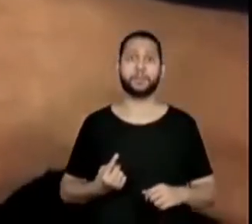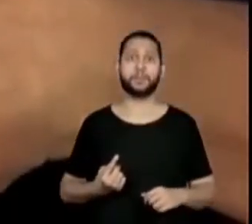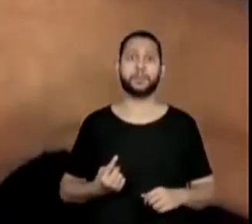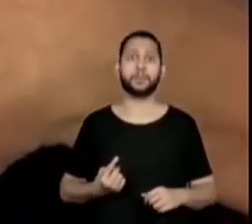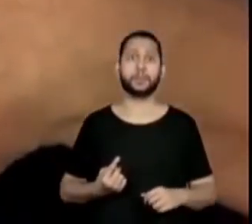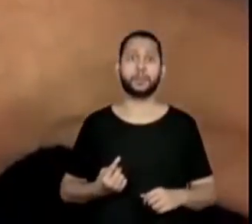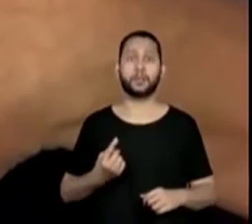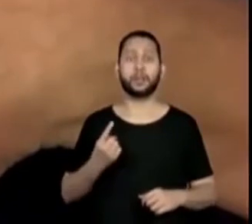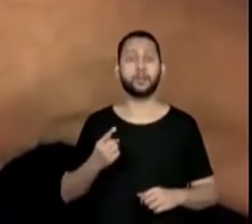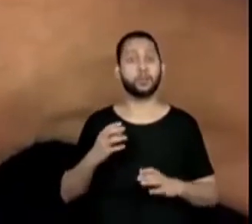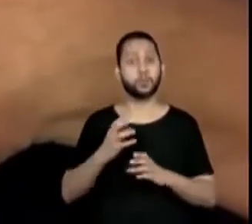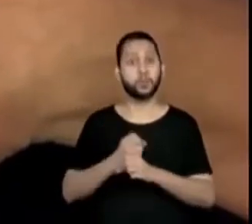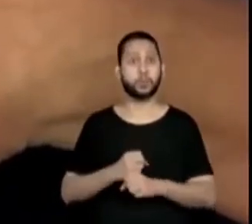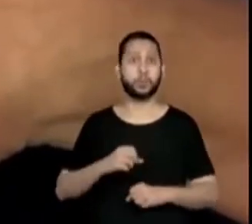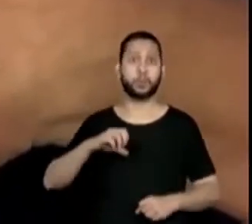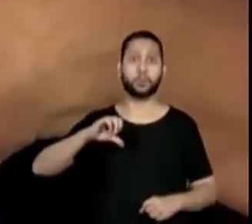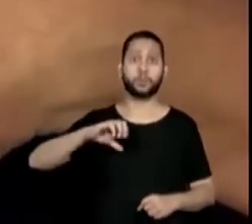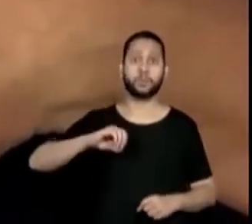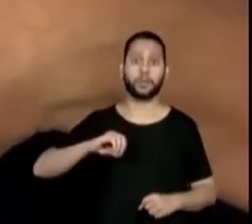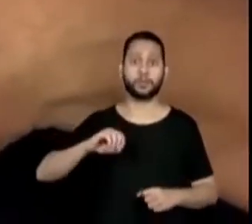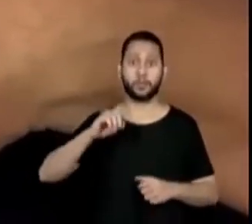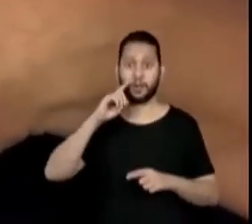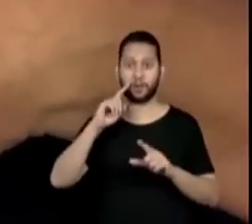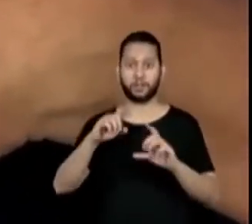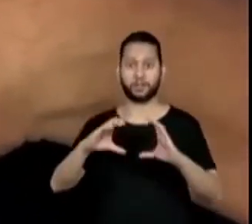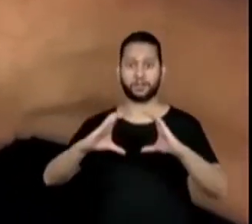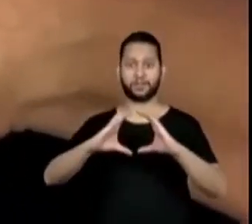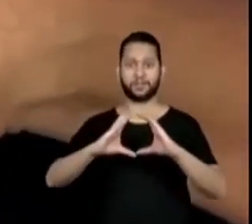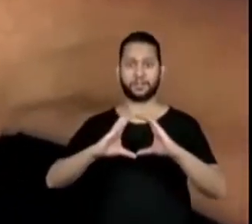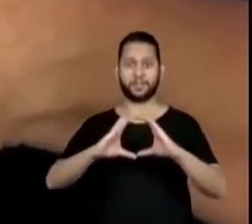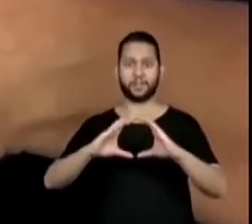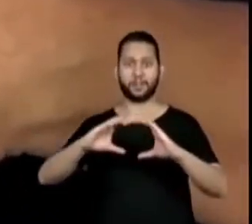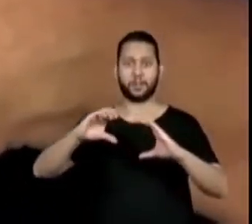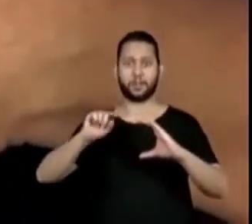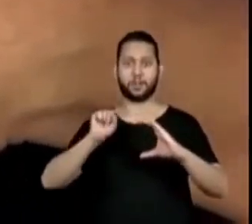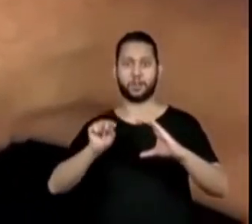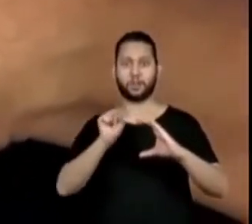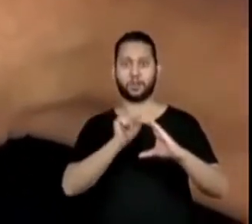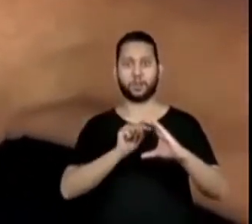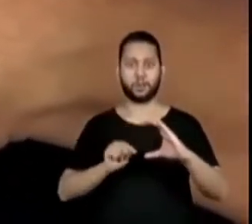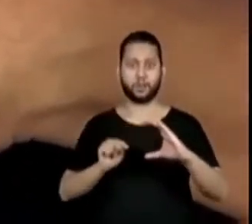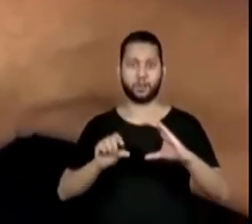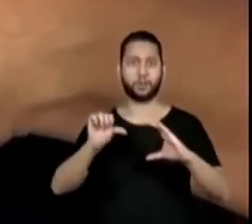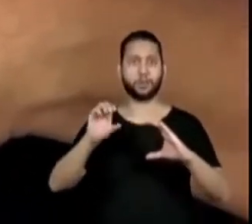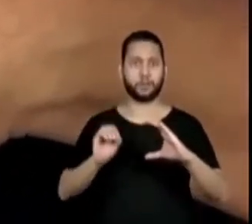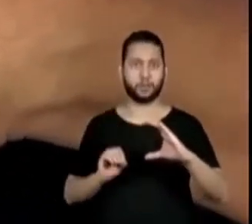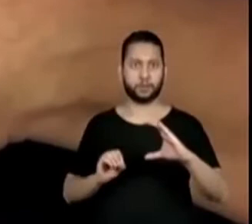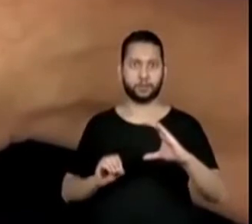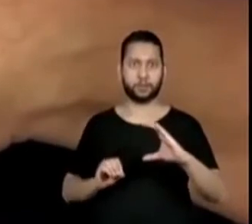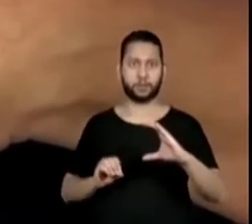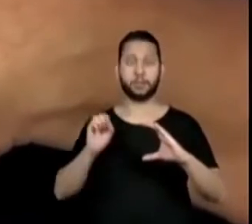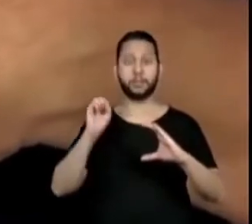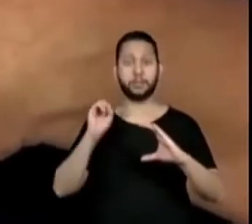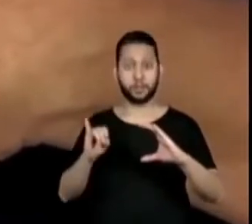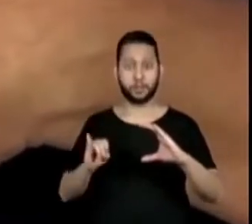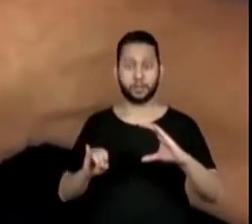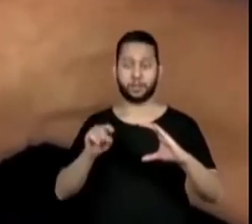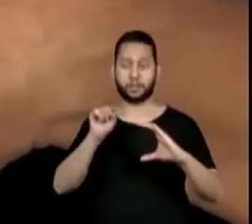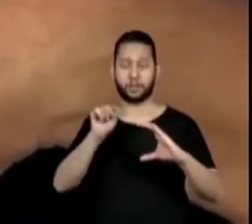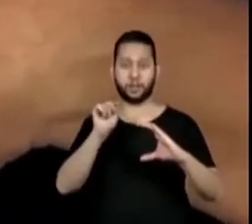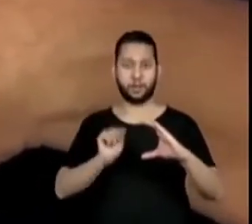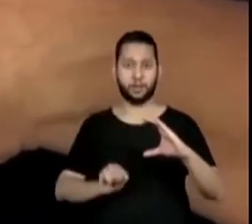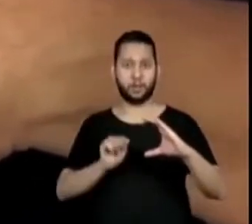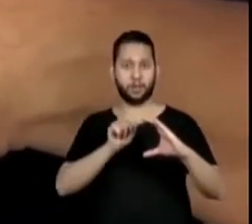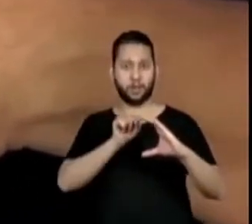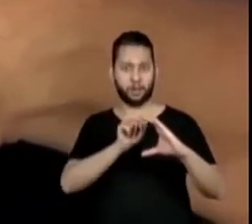círculo, é um ângulo de 90 graus. Olha, no canto da TV, perfeito. Se eu somar o ângulo de cima com o de baixo, eu tenho uma meia